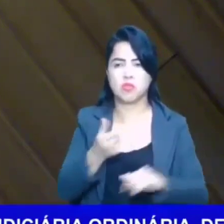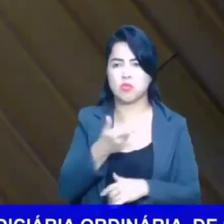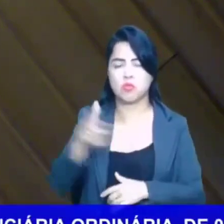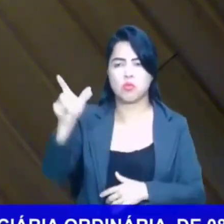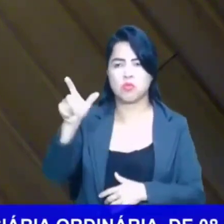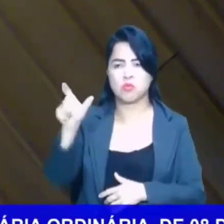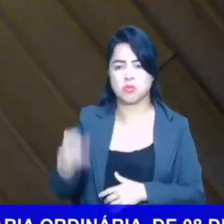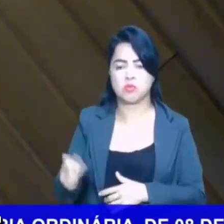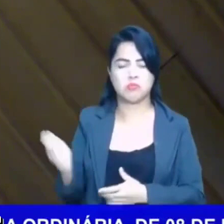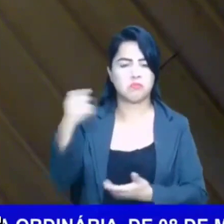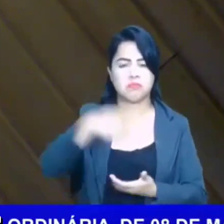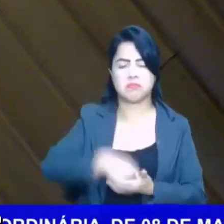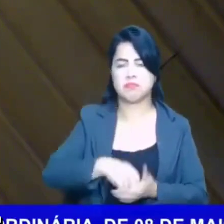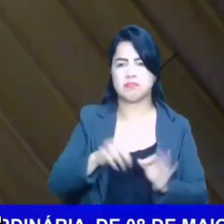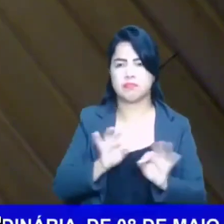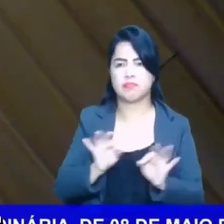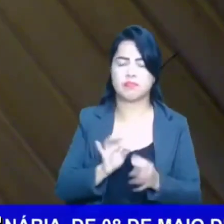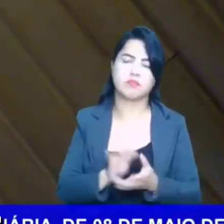pessoas. E